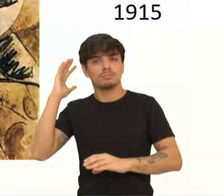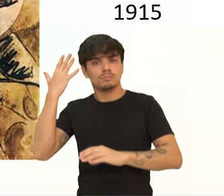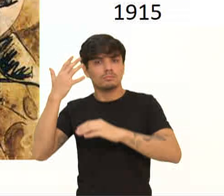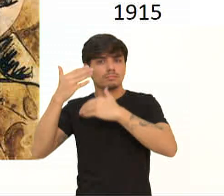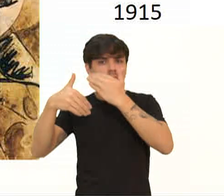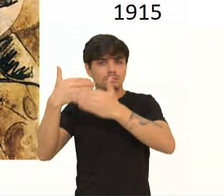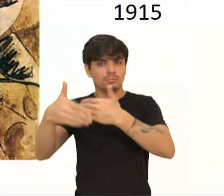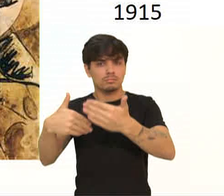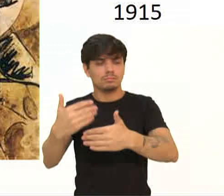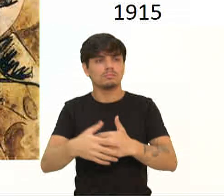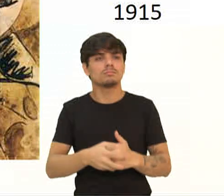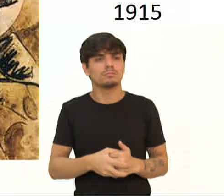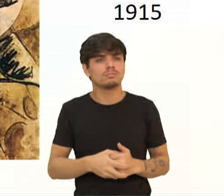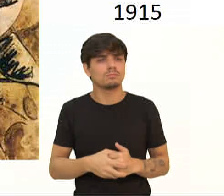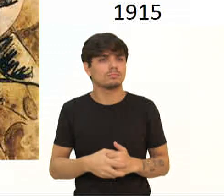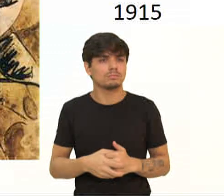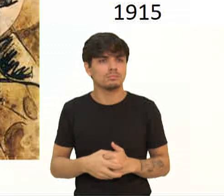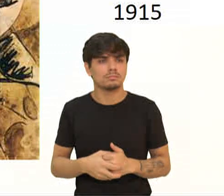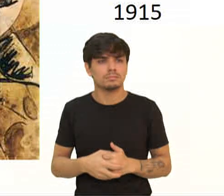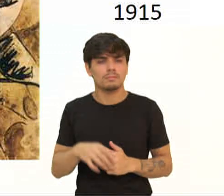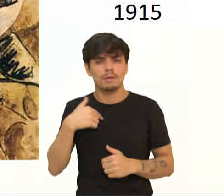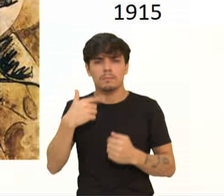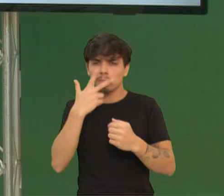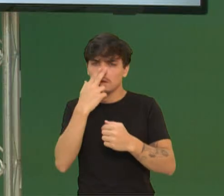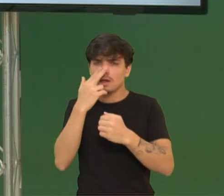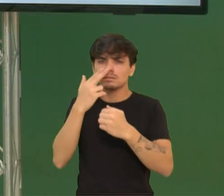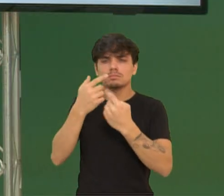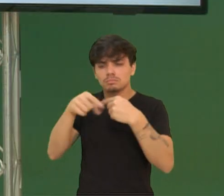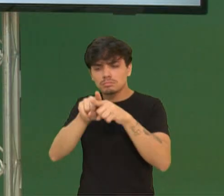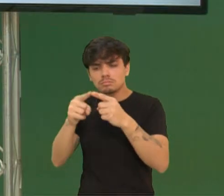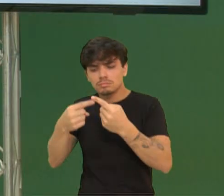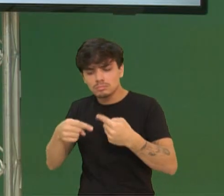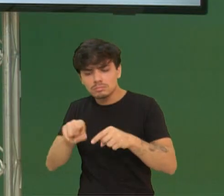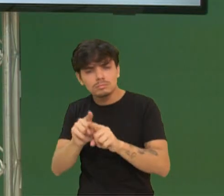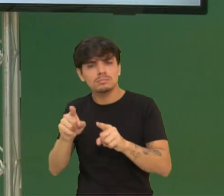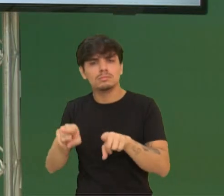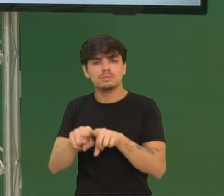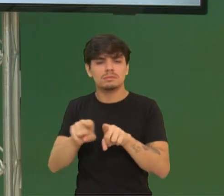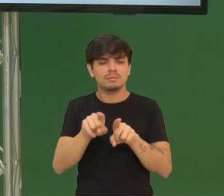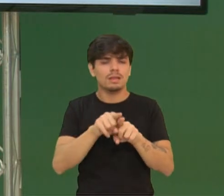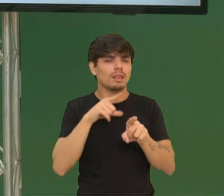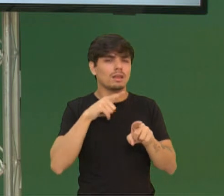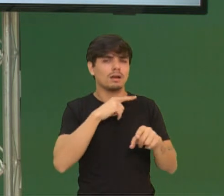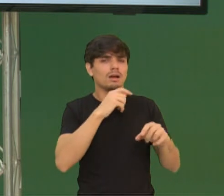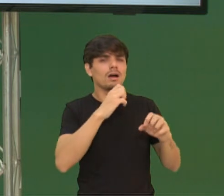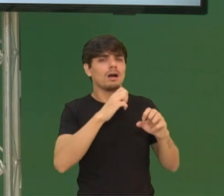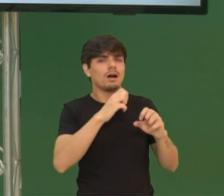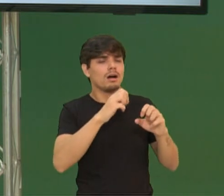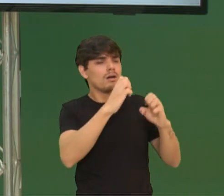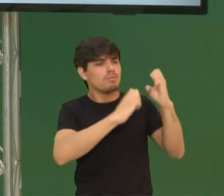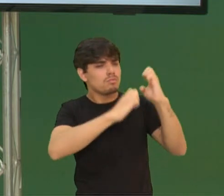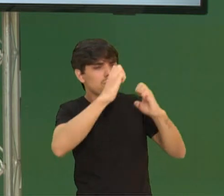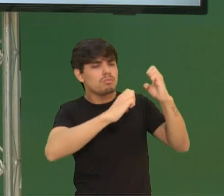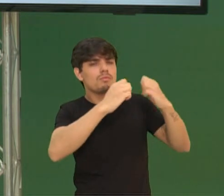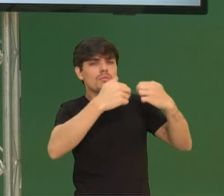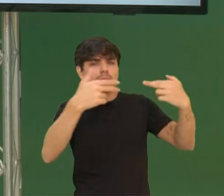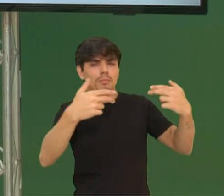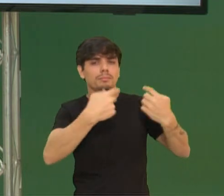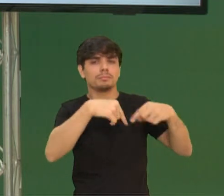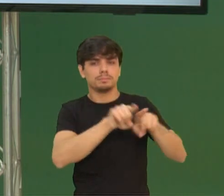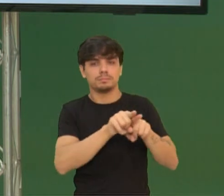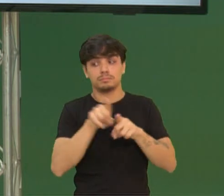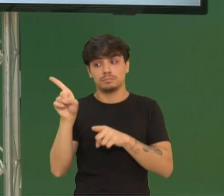Essa aqui ele chamou de dinamismo de um ciclista. Essa está quase uma obra abstrata, né? Você, vendo o título, você começa a procurar esse